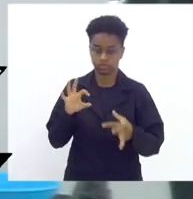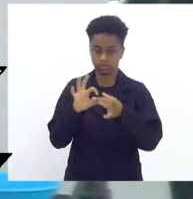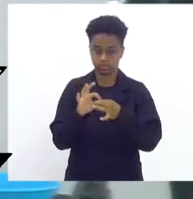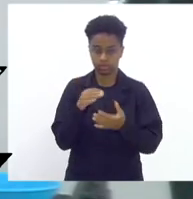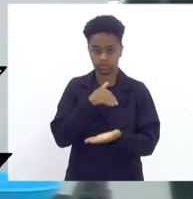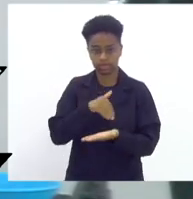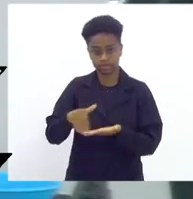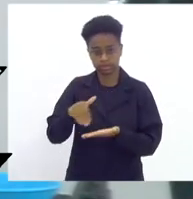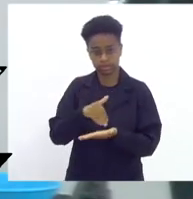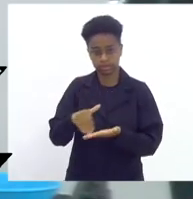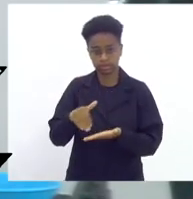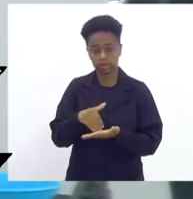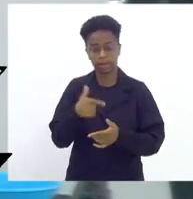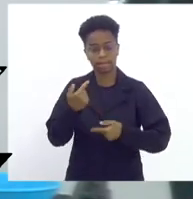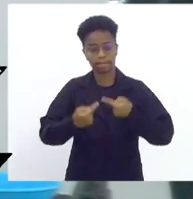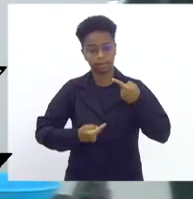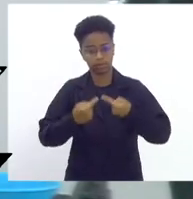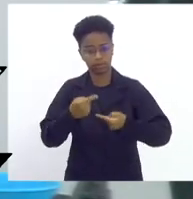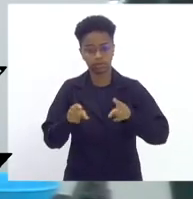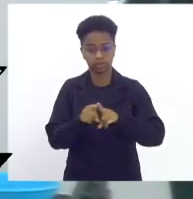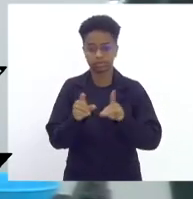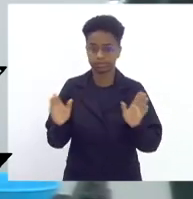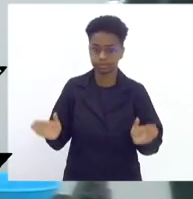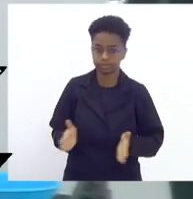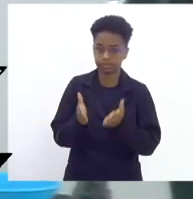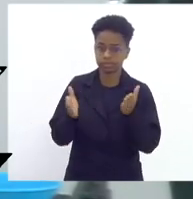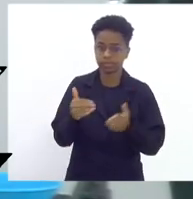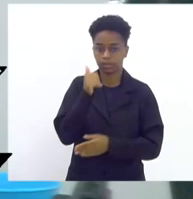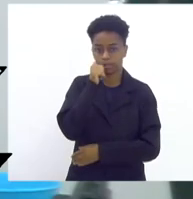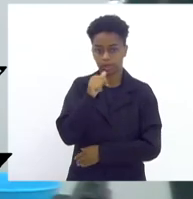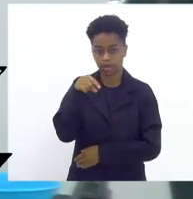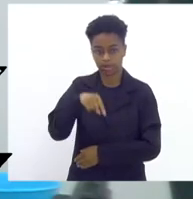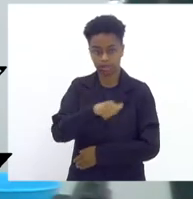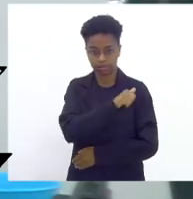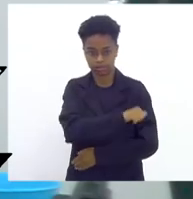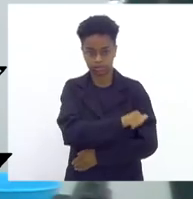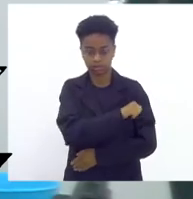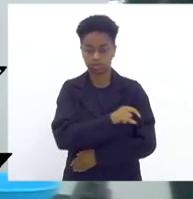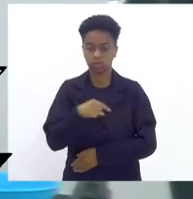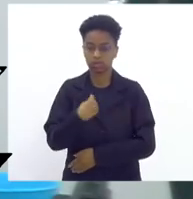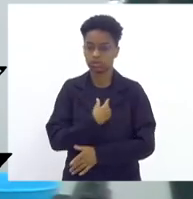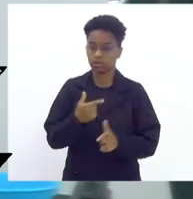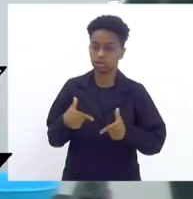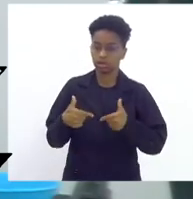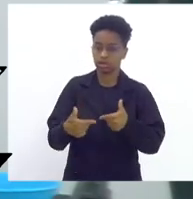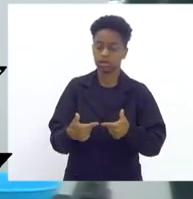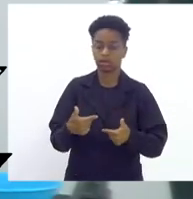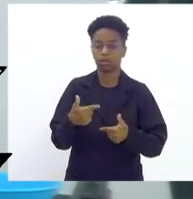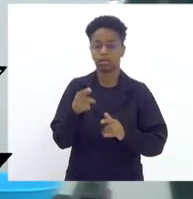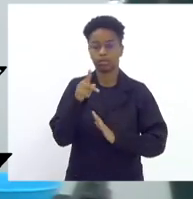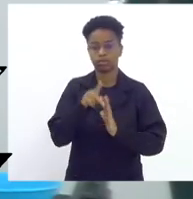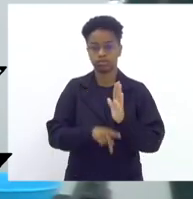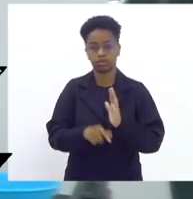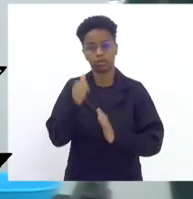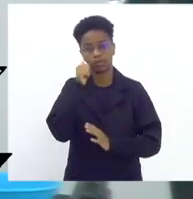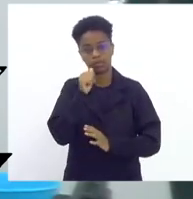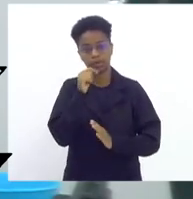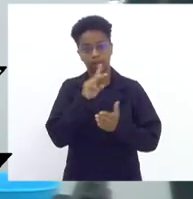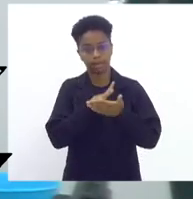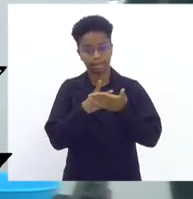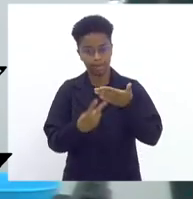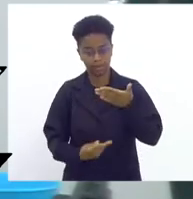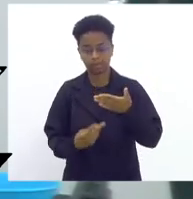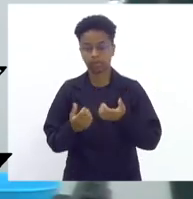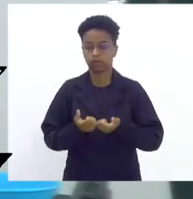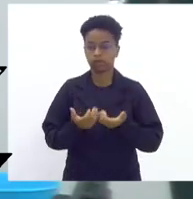com a secretaria da política e promoção da mulher do Rio de Janeiro atuamos no projeto mulheres bilíngues favorecendo